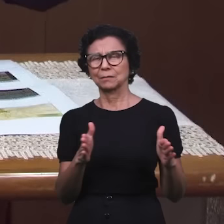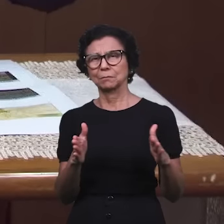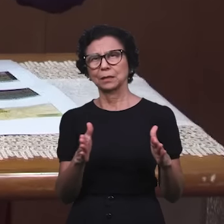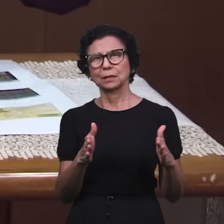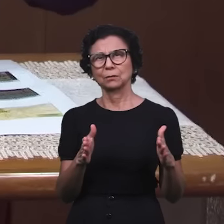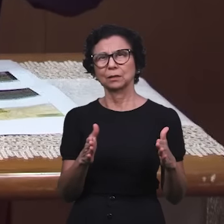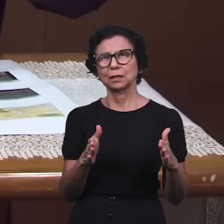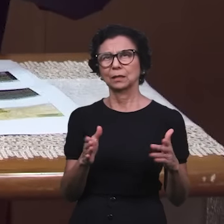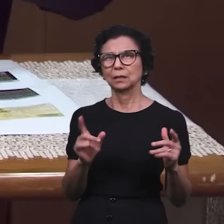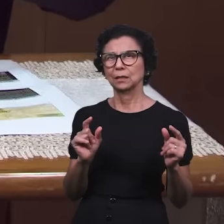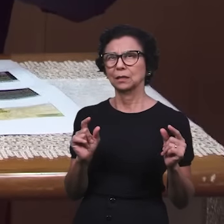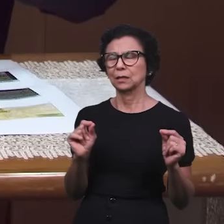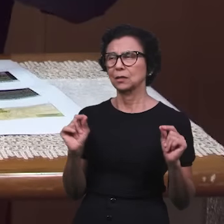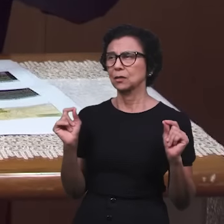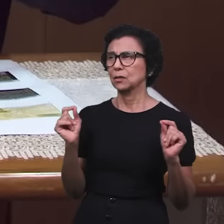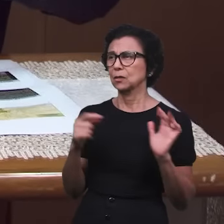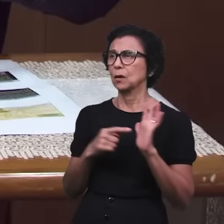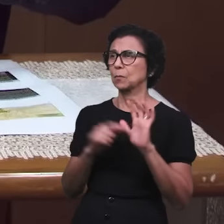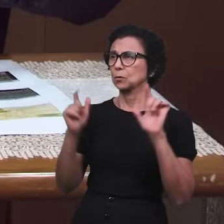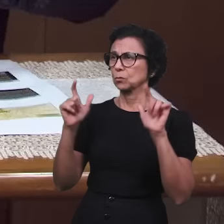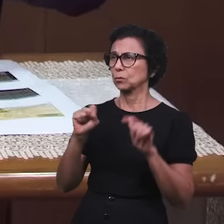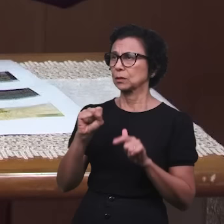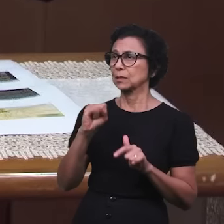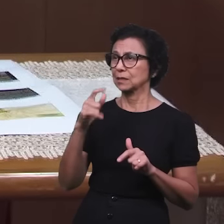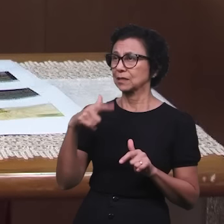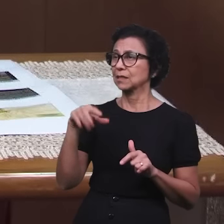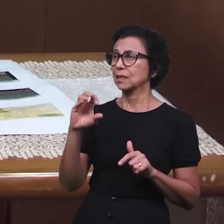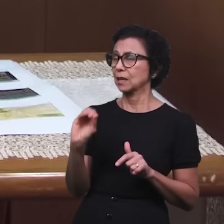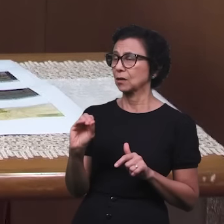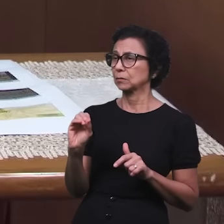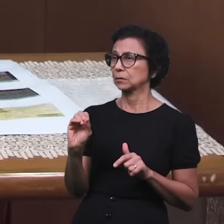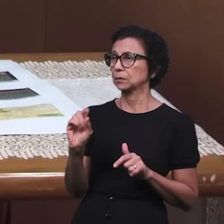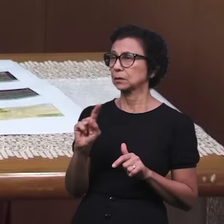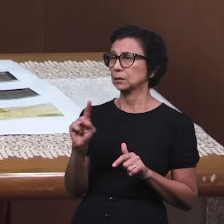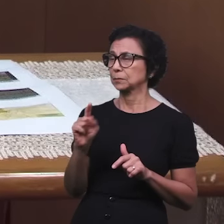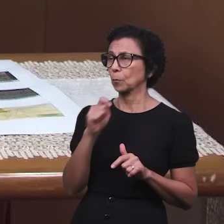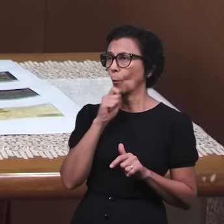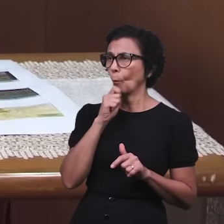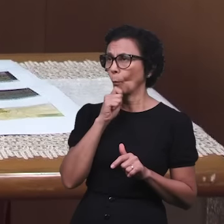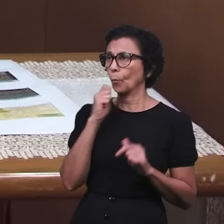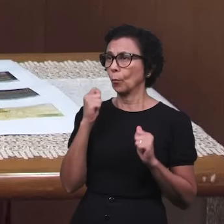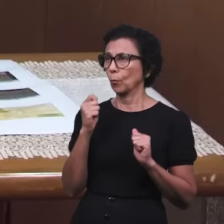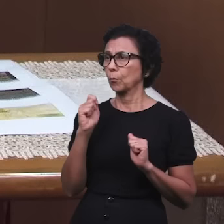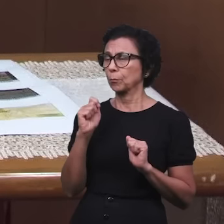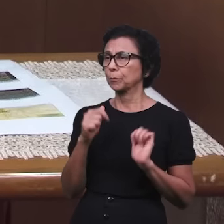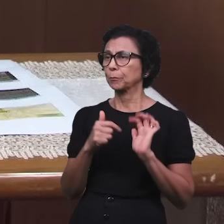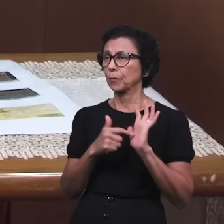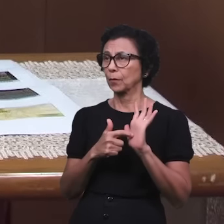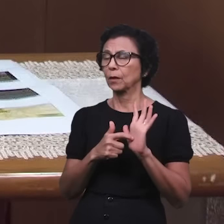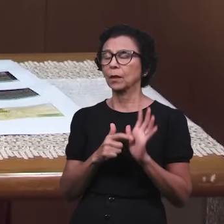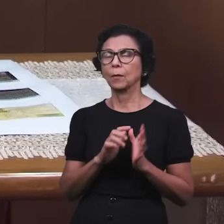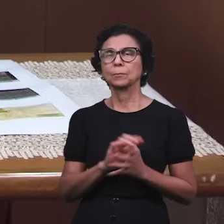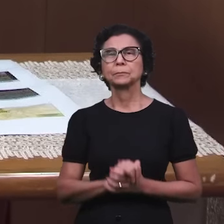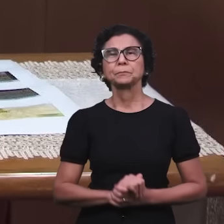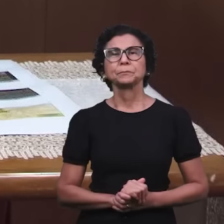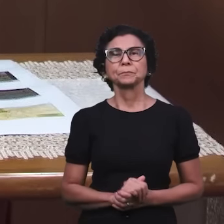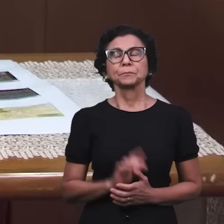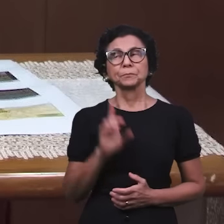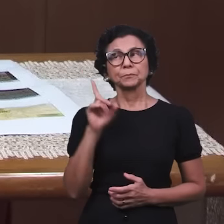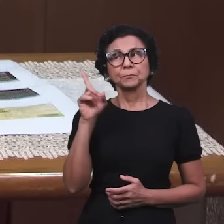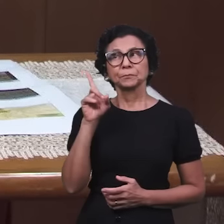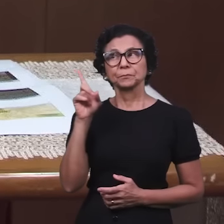mostrada a localização de Sião, né? Se não foi, podemos mostrar agora, né? Então, a Eira de Araúna